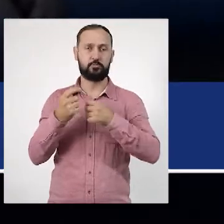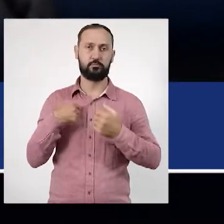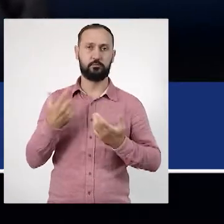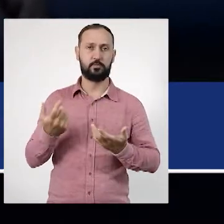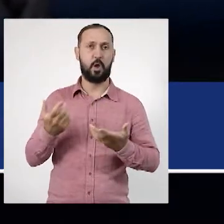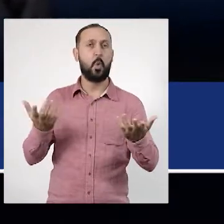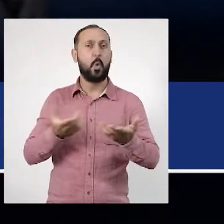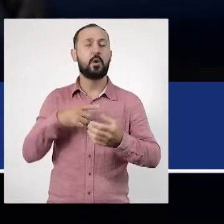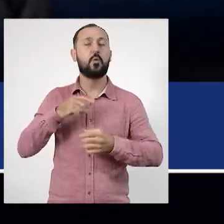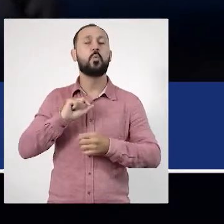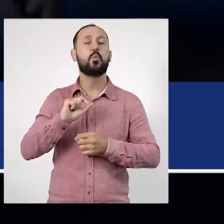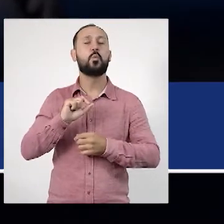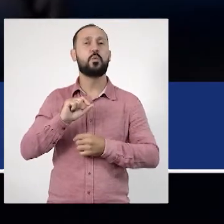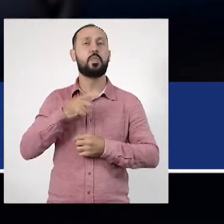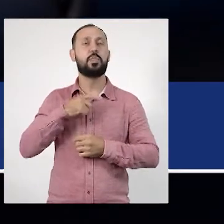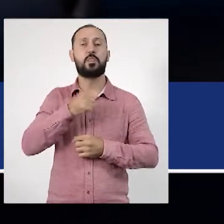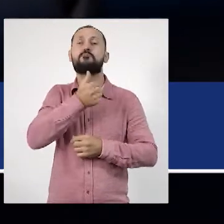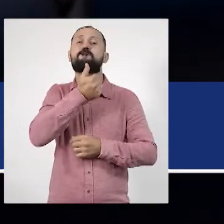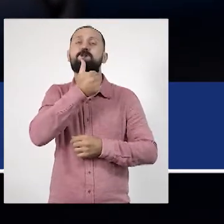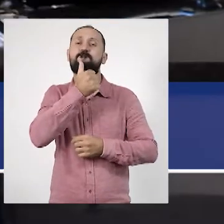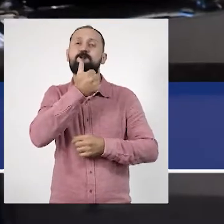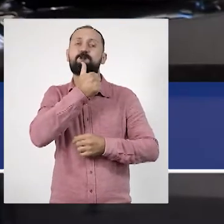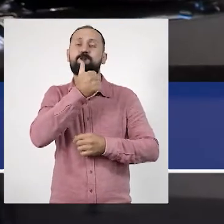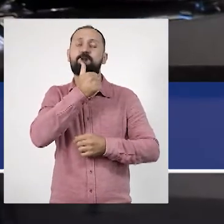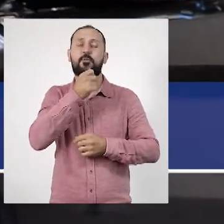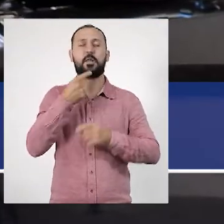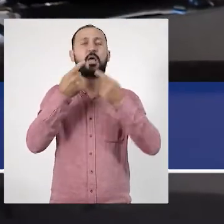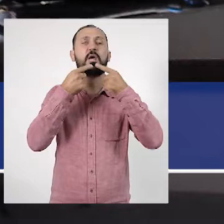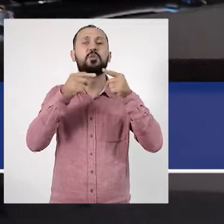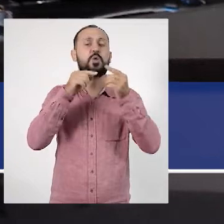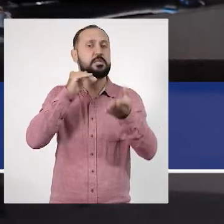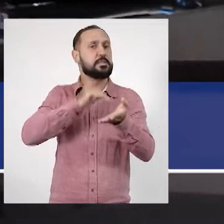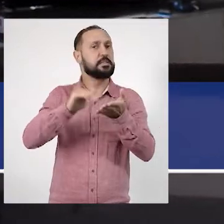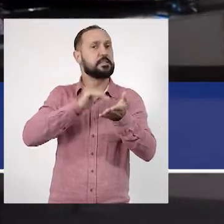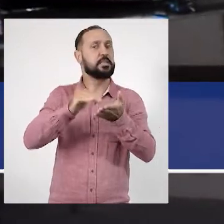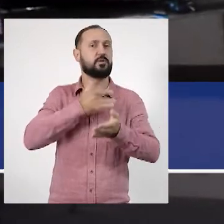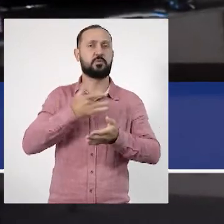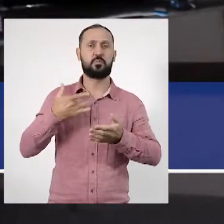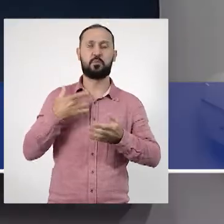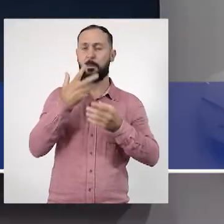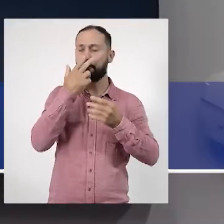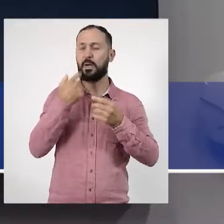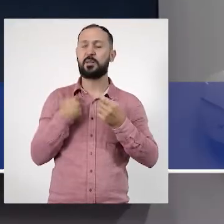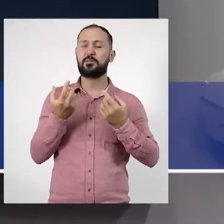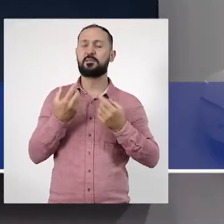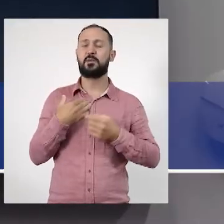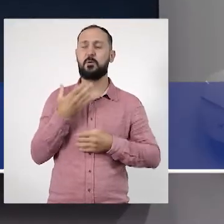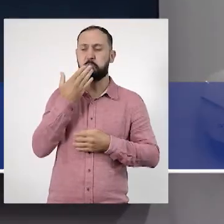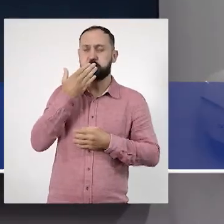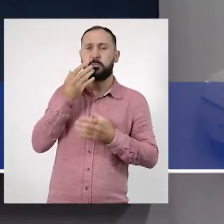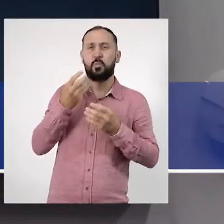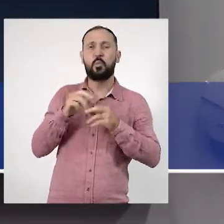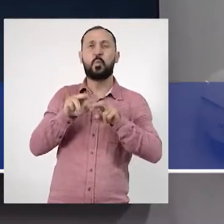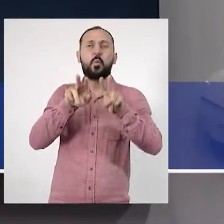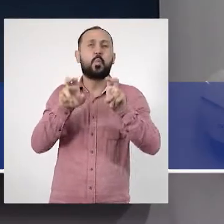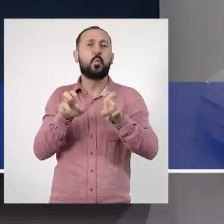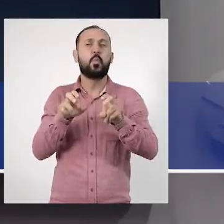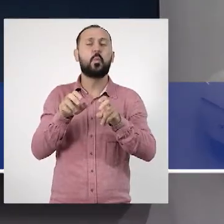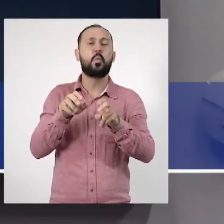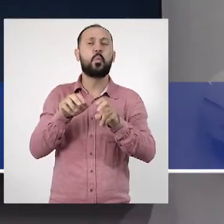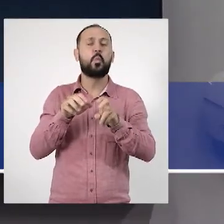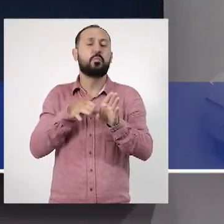Neno Razucchi, do PTB, criticou a Secretaria Estadual de Saúde pelo descaso com o grupo, no que consiste